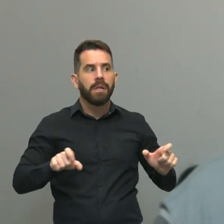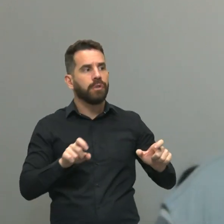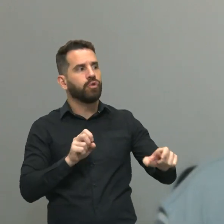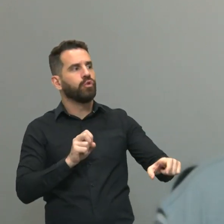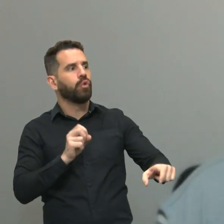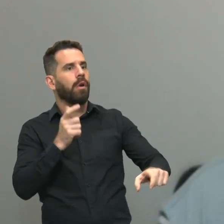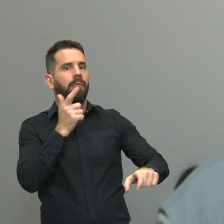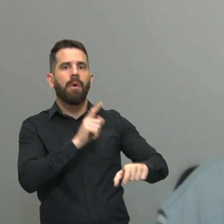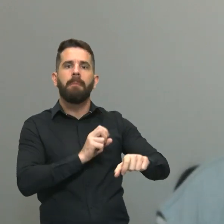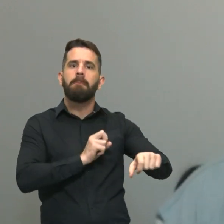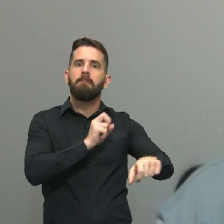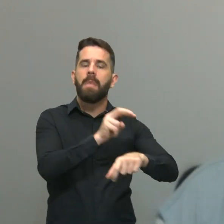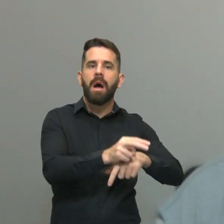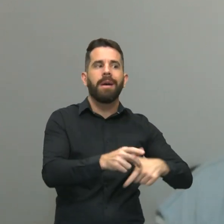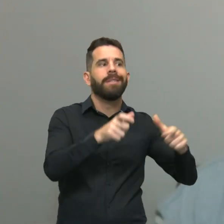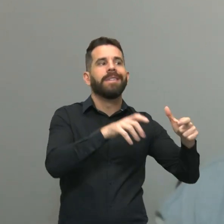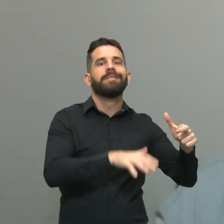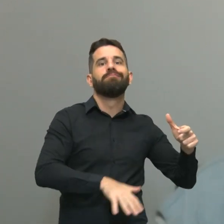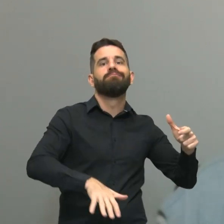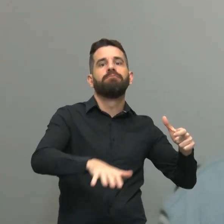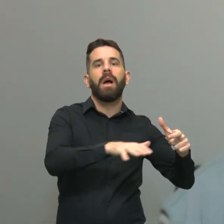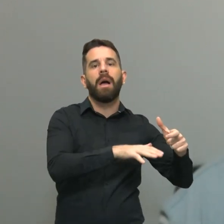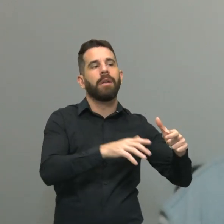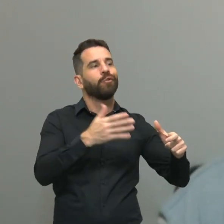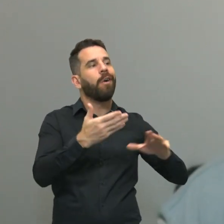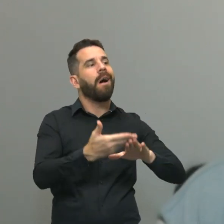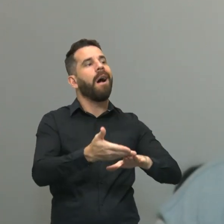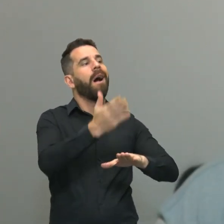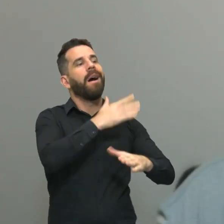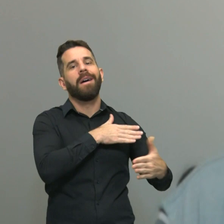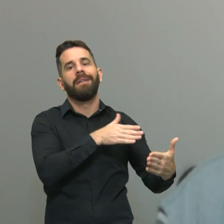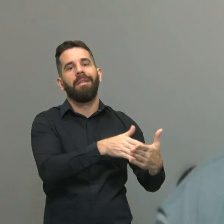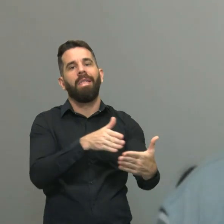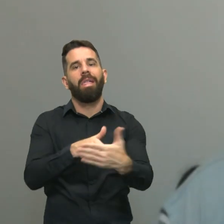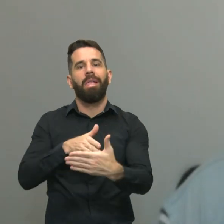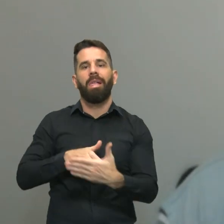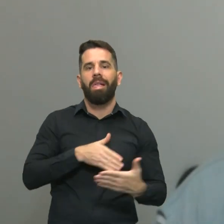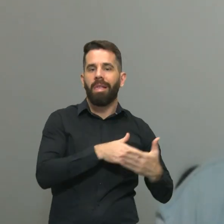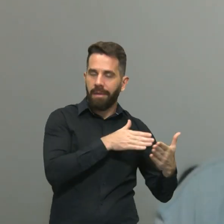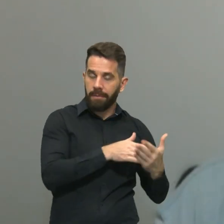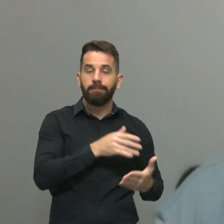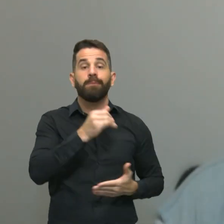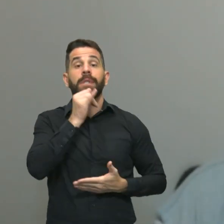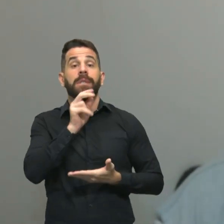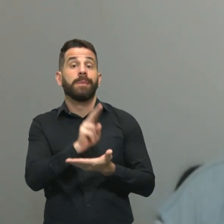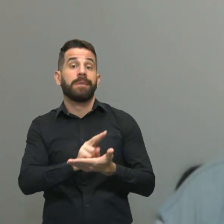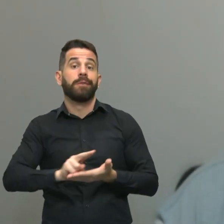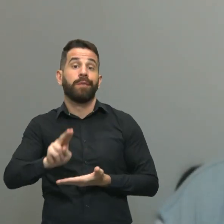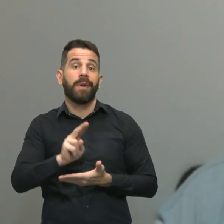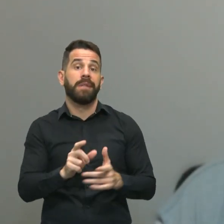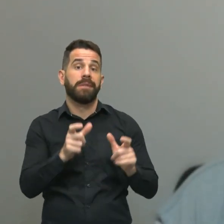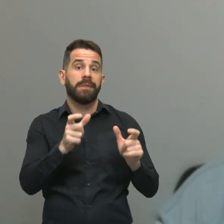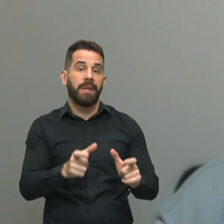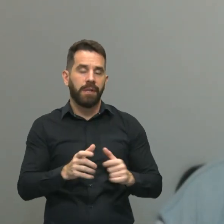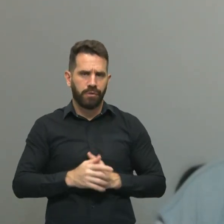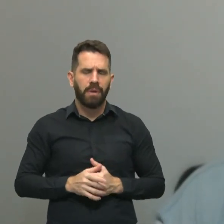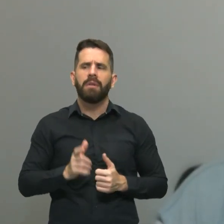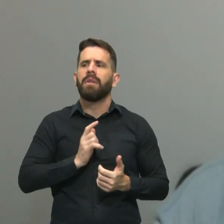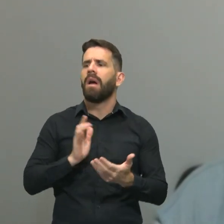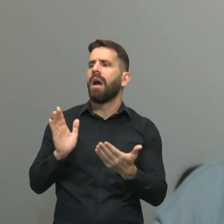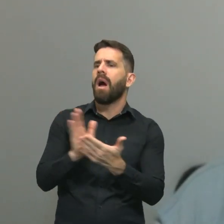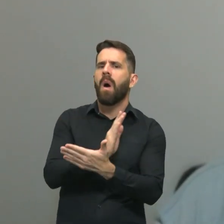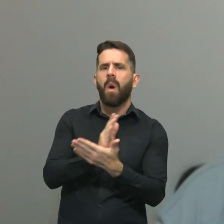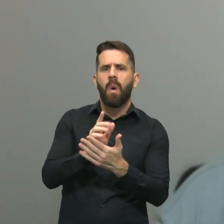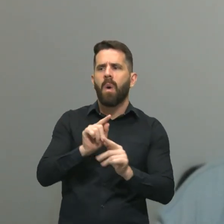era possível. A universidade é um desses espaços, né? O espaço de poder na sociedade, decisão